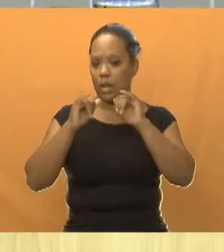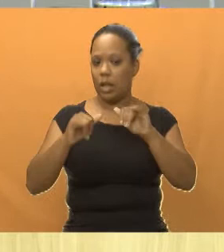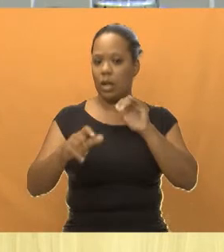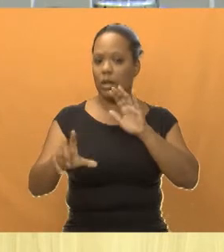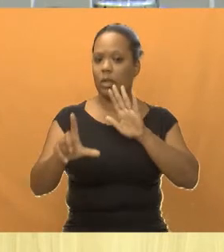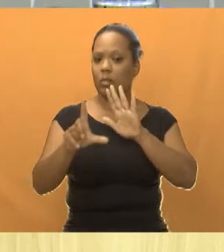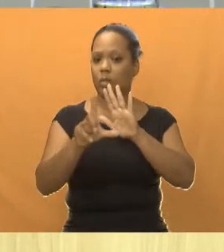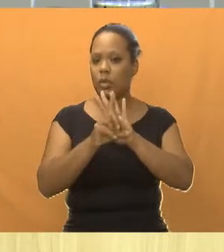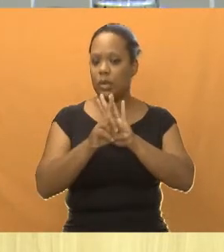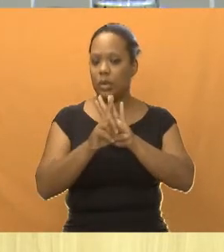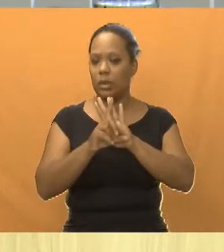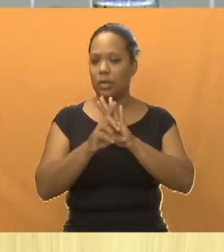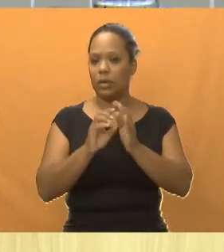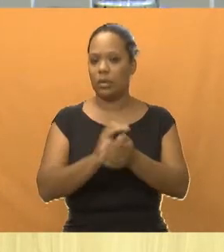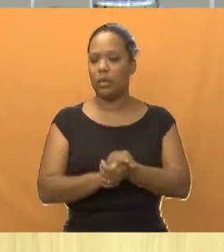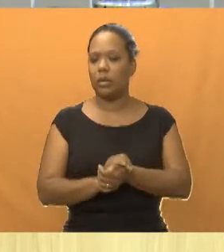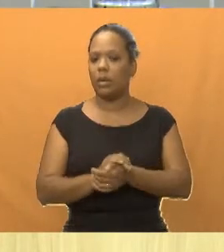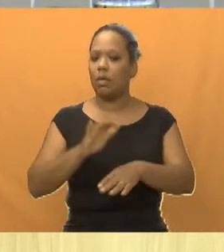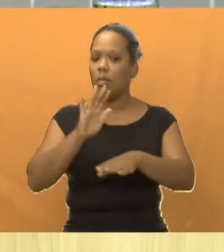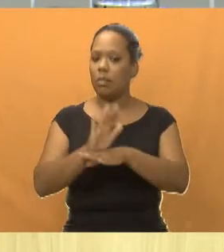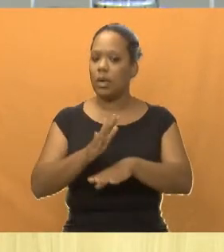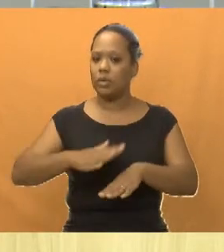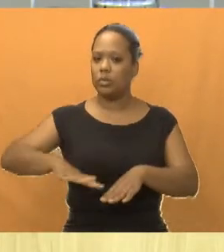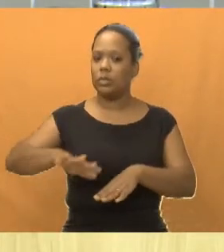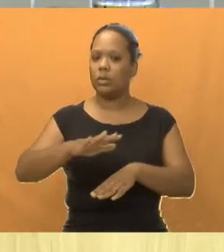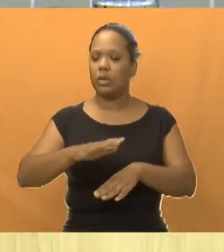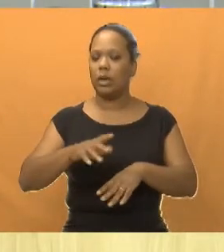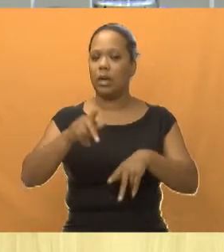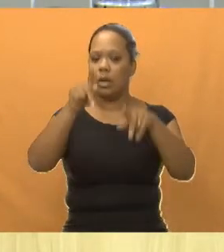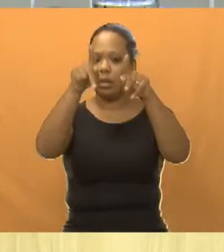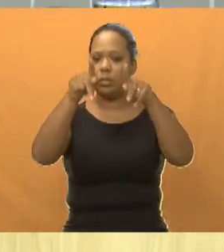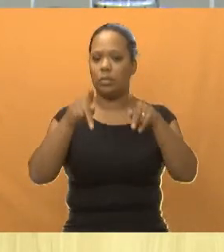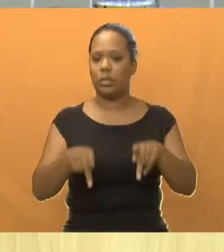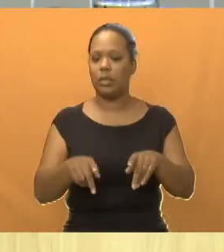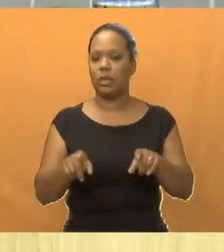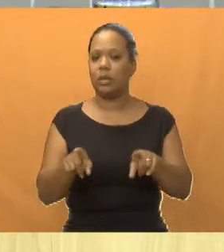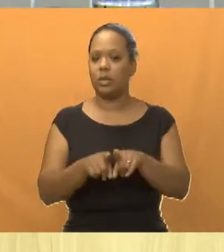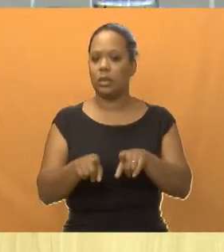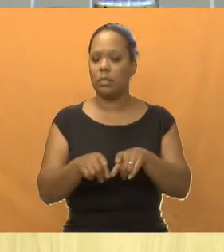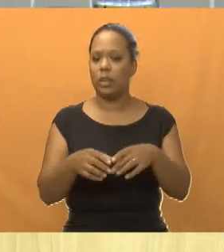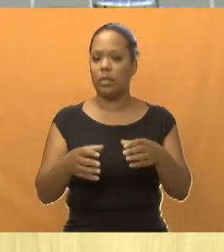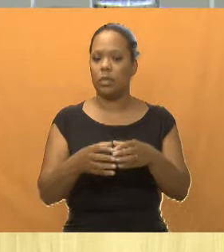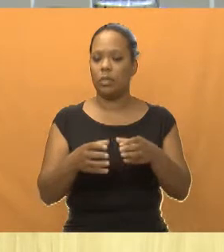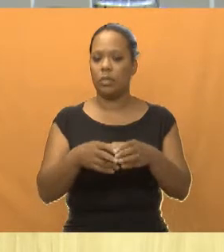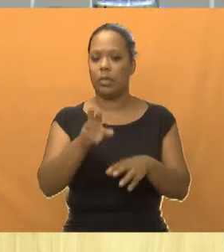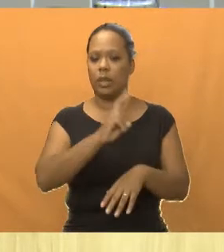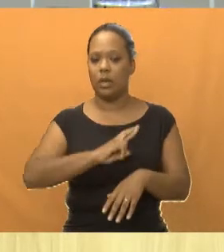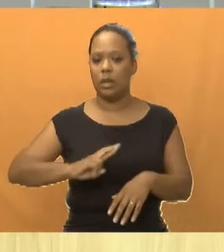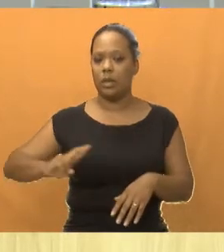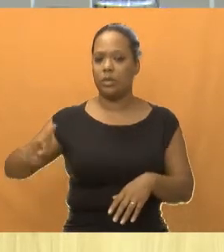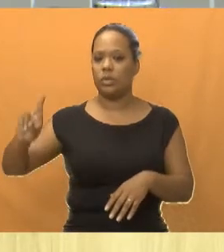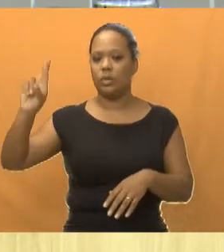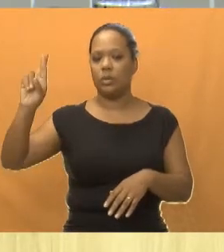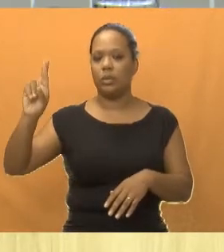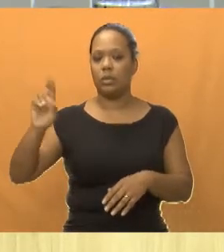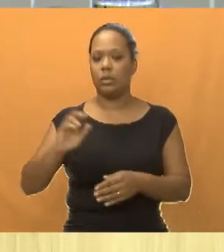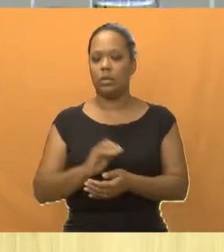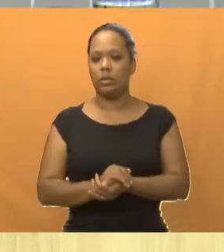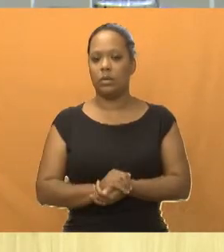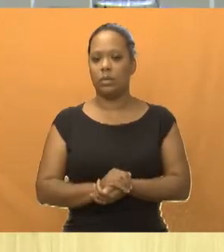utilidade pública, bem como às entidades religiosas de qualquer natureza, desde